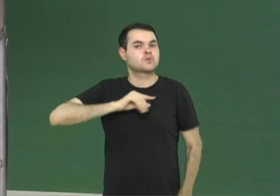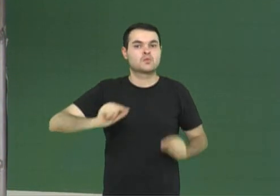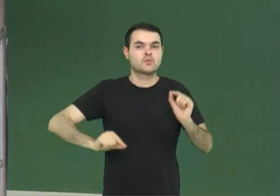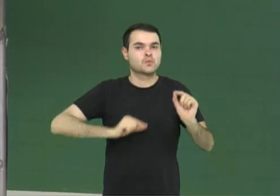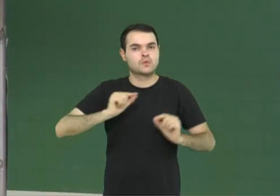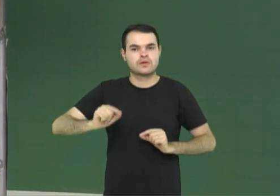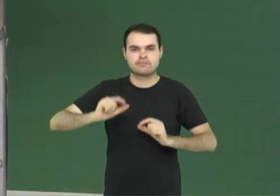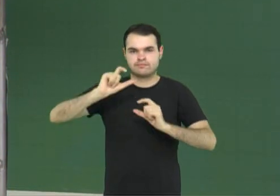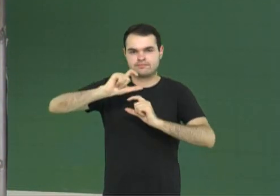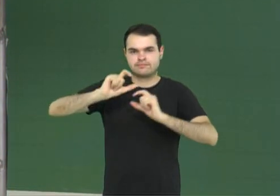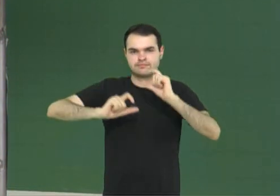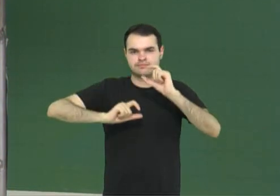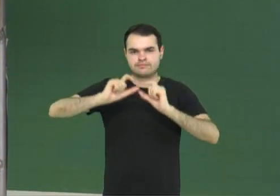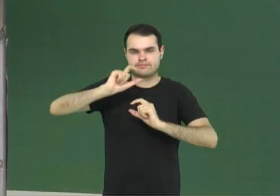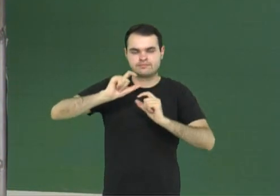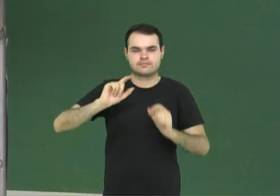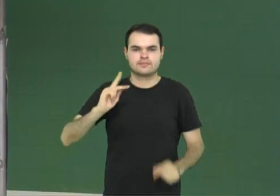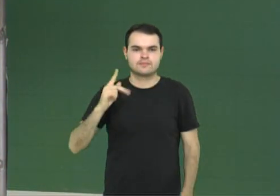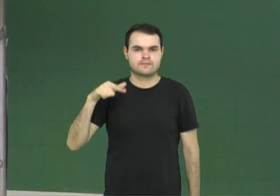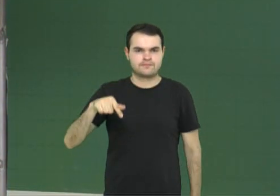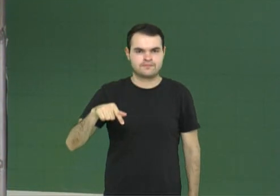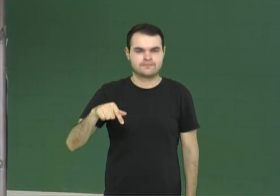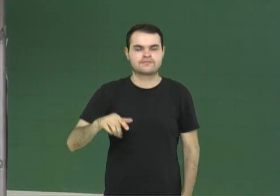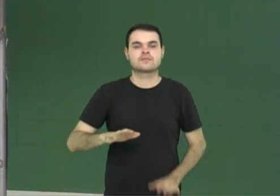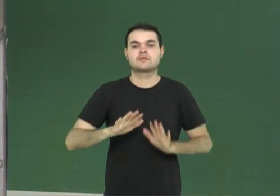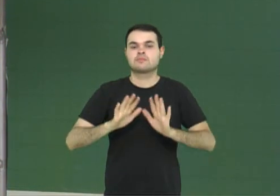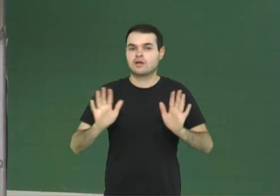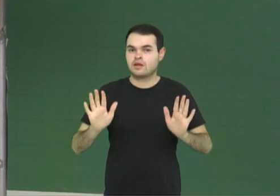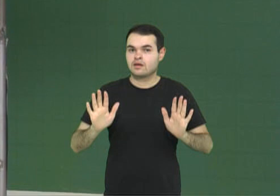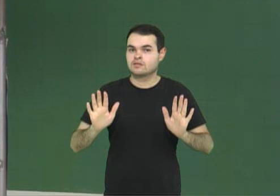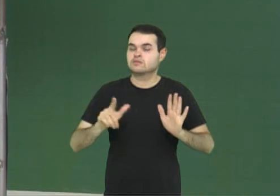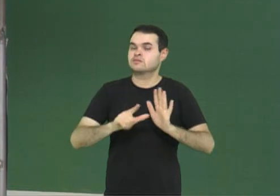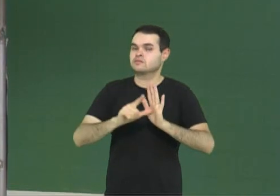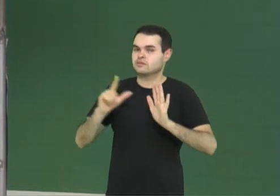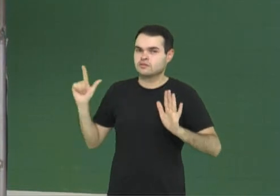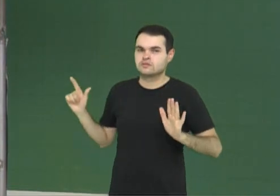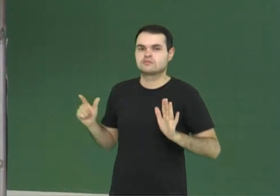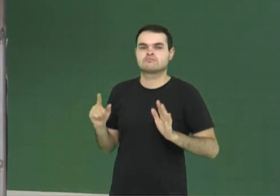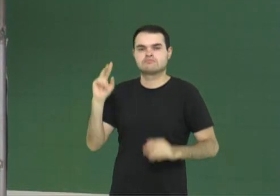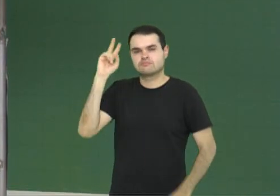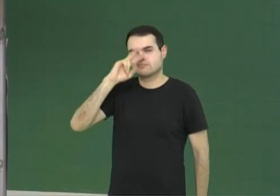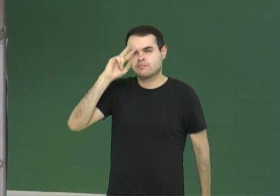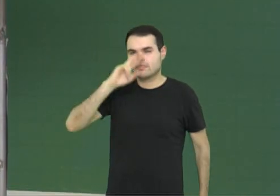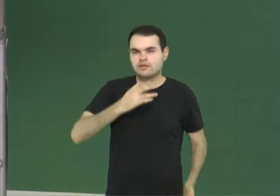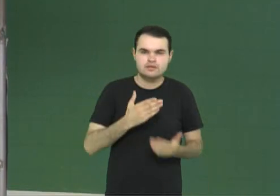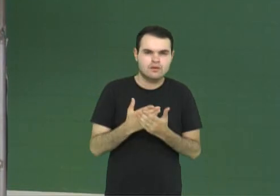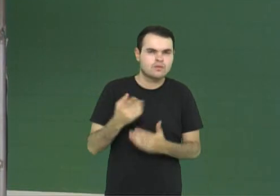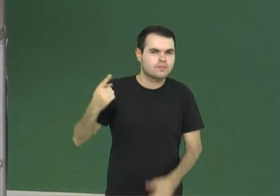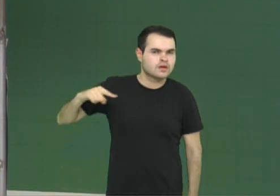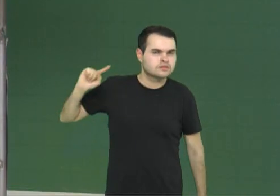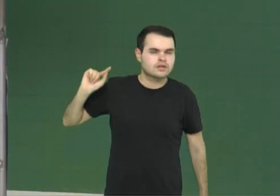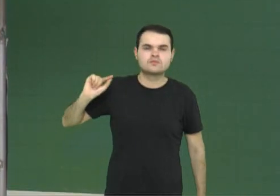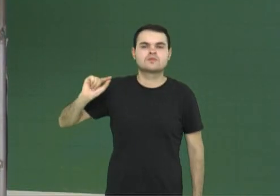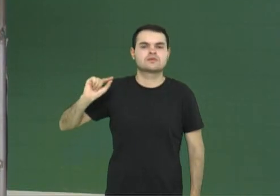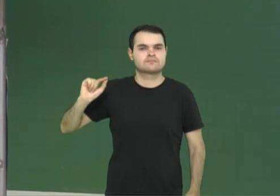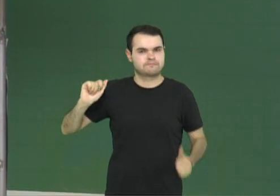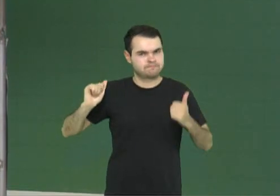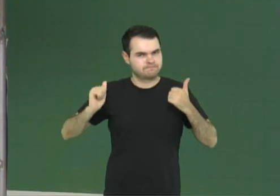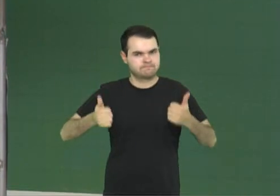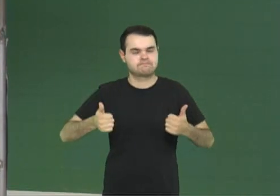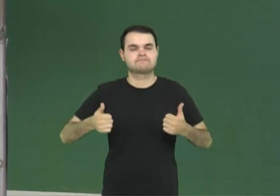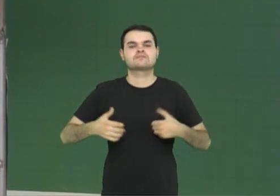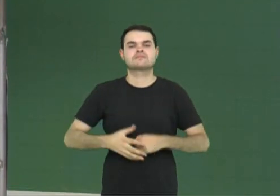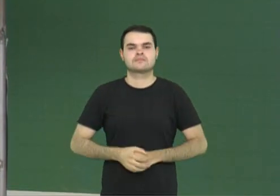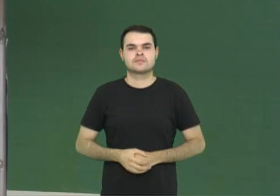das histórias em quadrinhos. Mas antes, vamos lembrar aqui rapidamente da nossa aula passada, não podemos deixar de fazer isso.